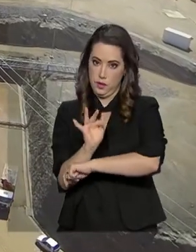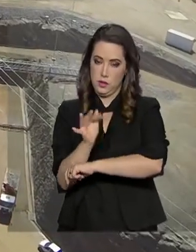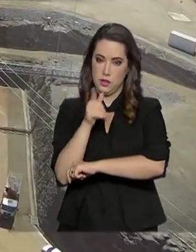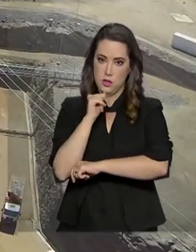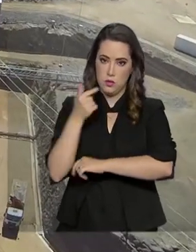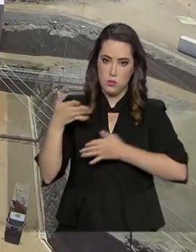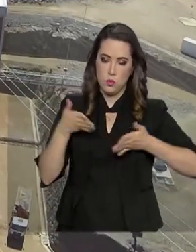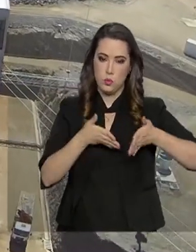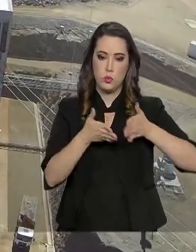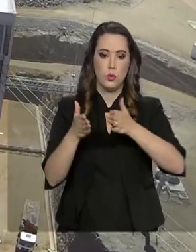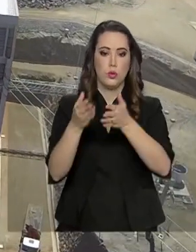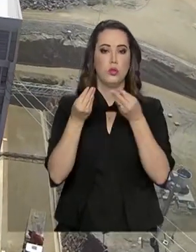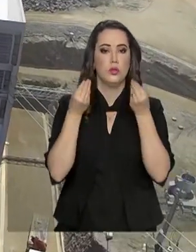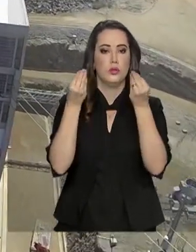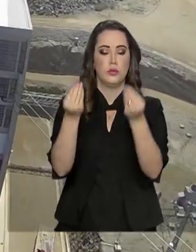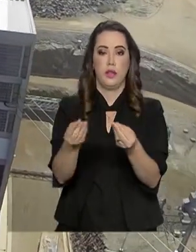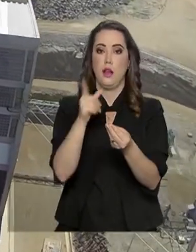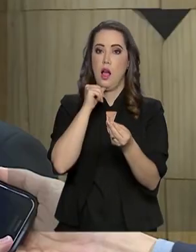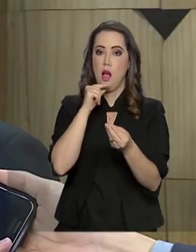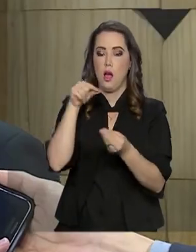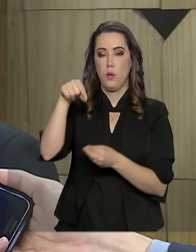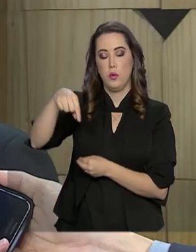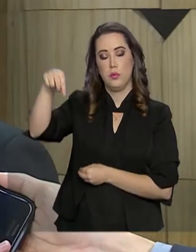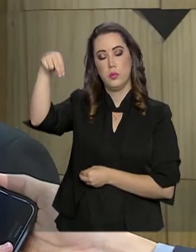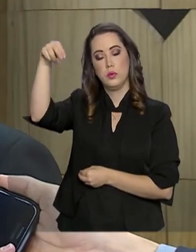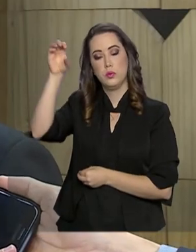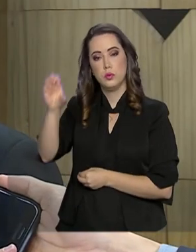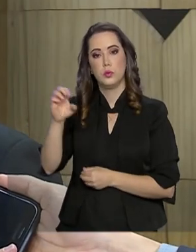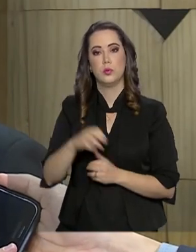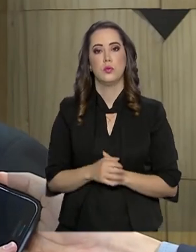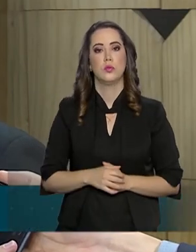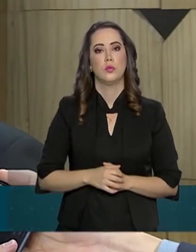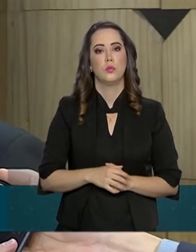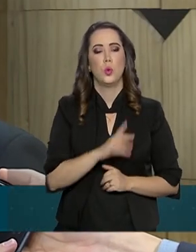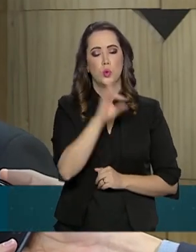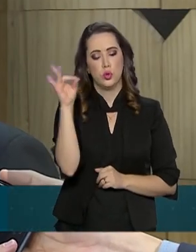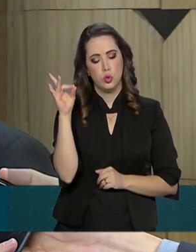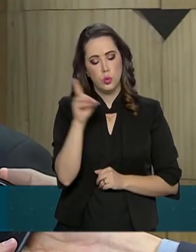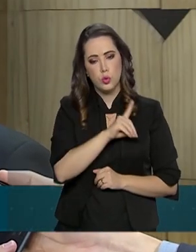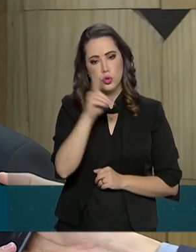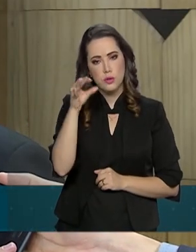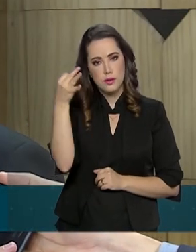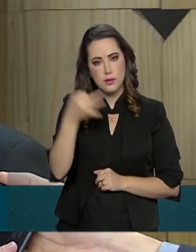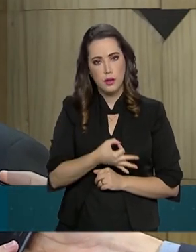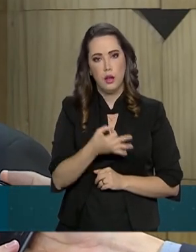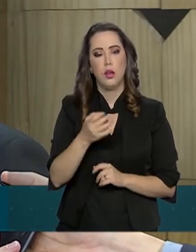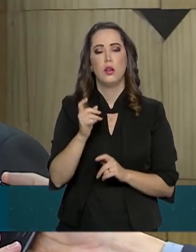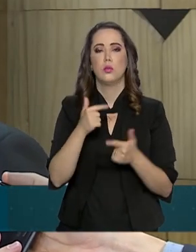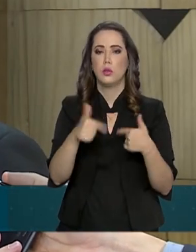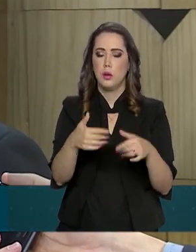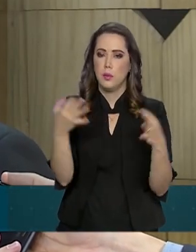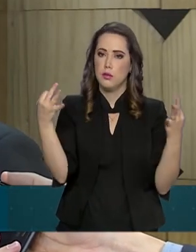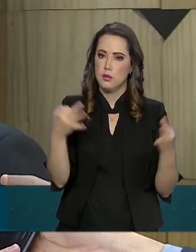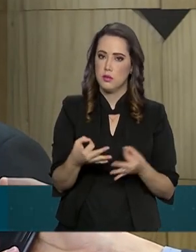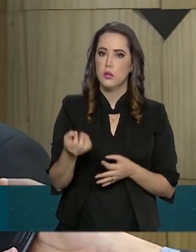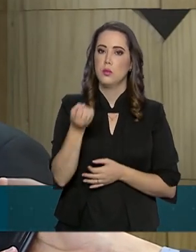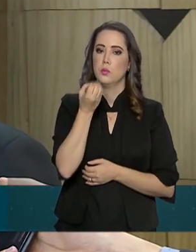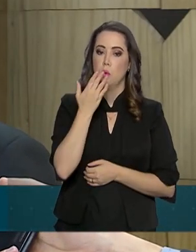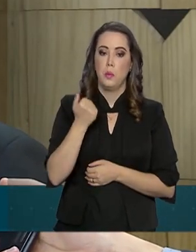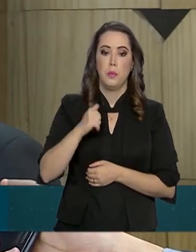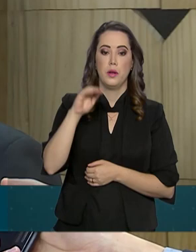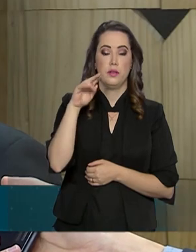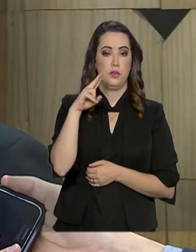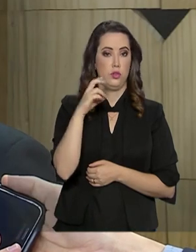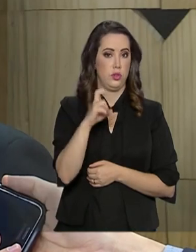abastecimento de água para a população do Nordeste. O cronograma está sendo atendido, a execução está boa, mais de R$ 582 milhões